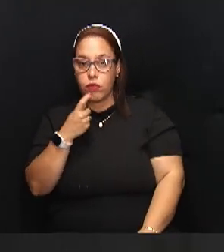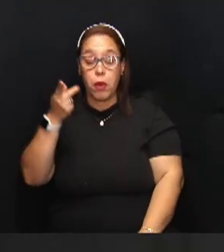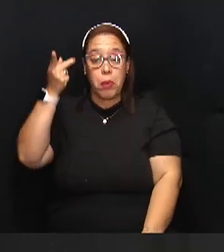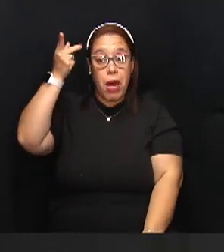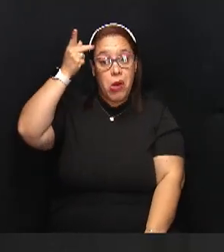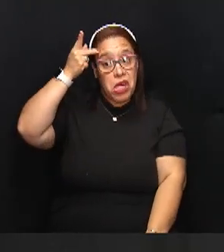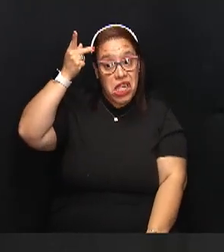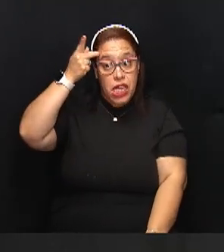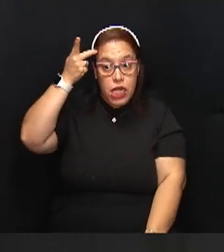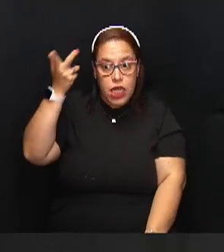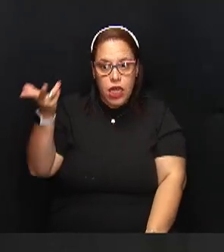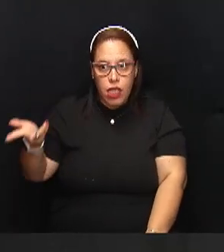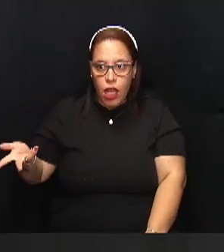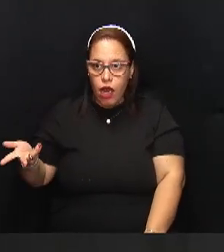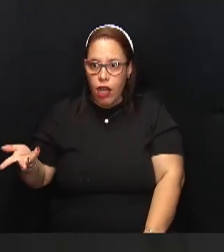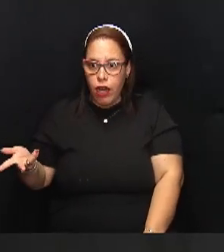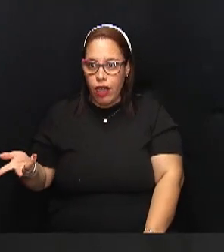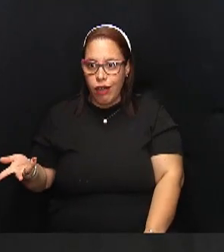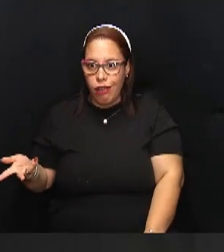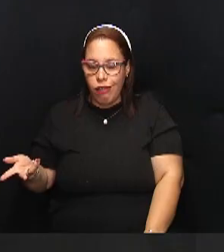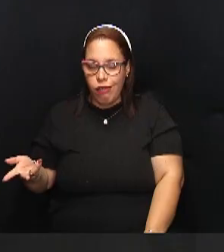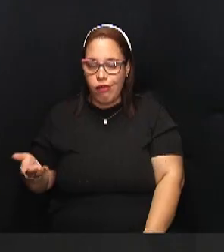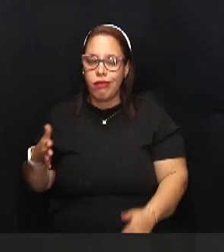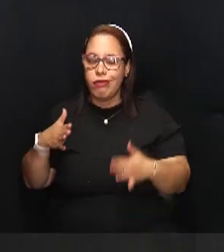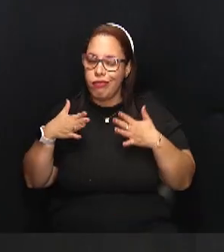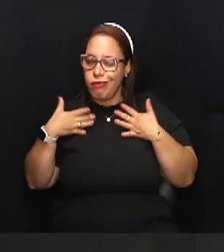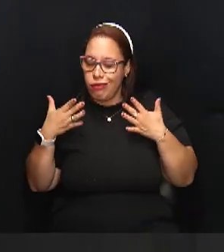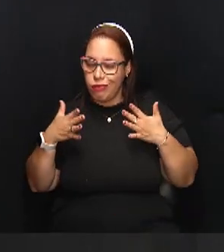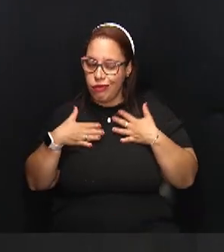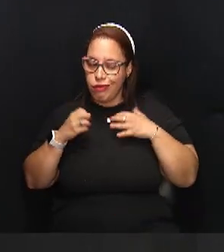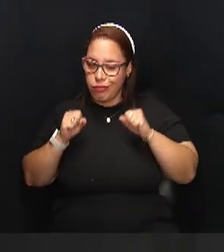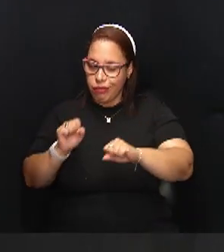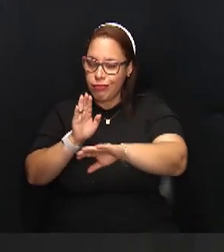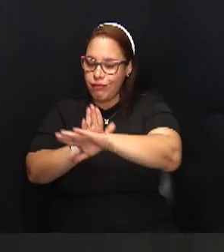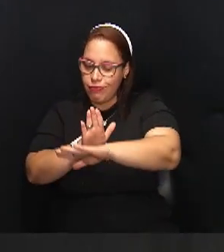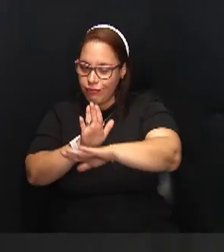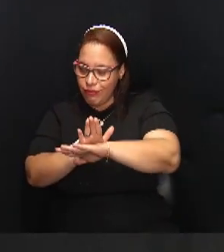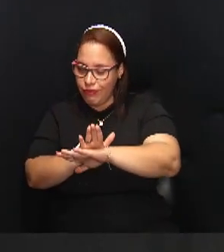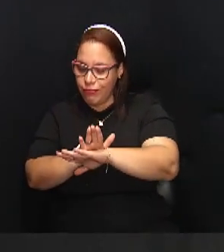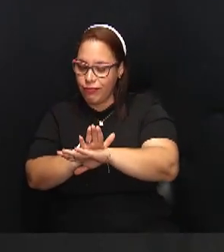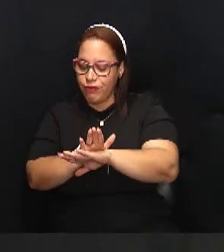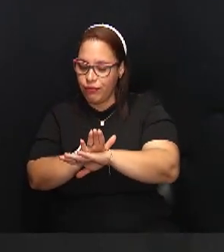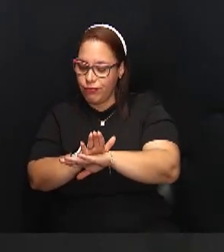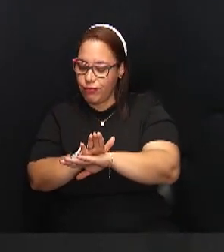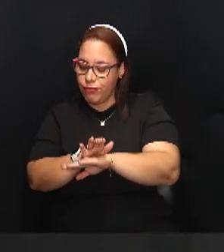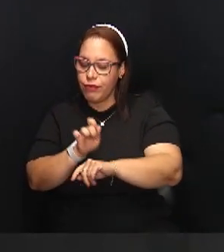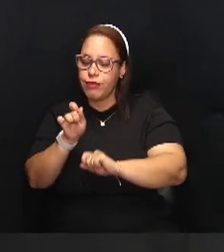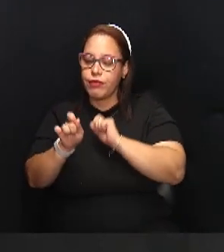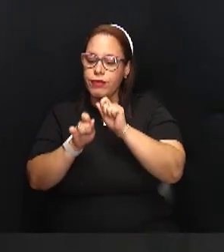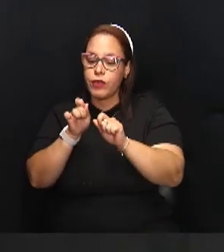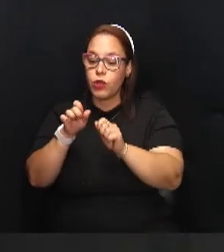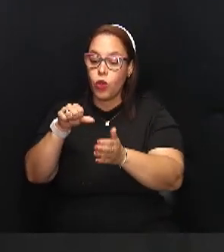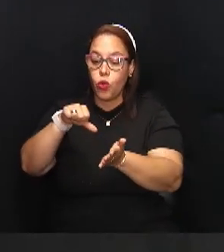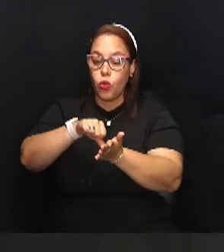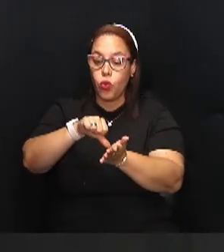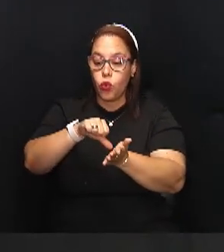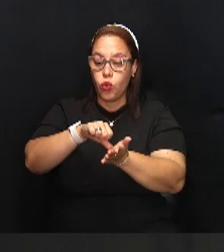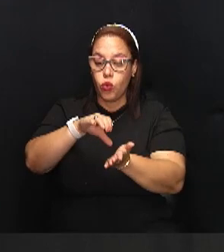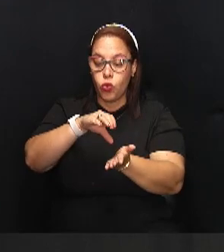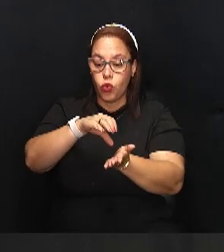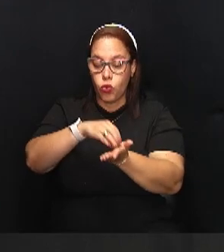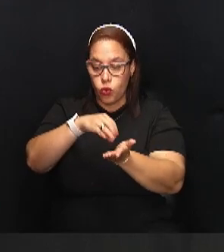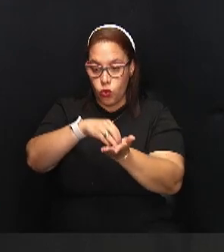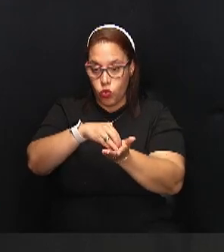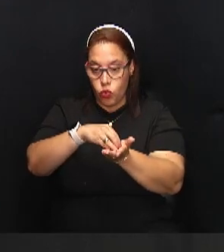paulista. Mas o que a gente ficou muito contente de poder ajudar foi lá no Centro Esportivo de